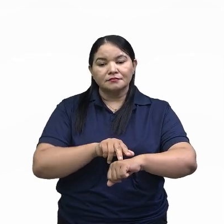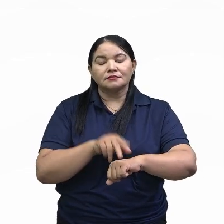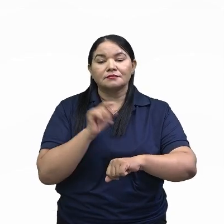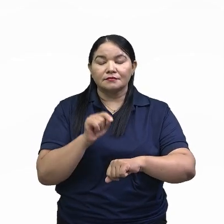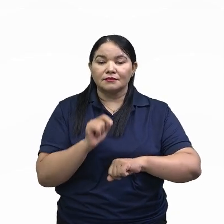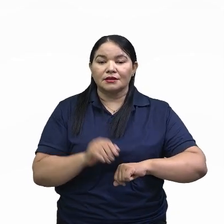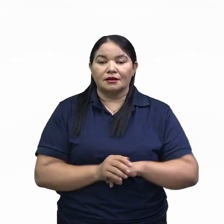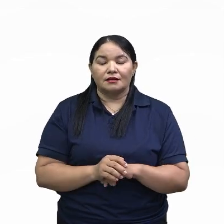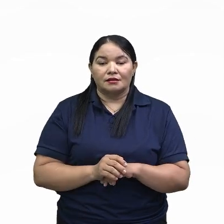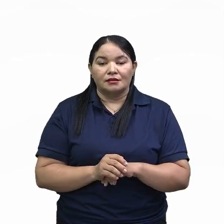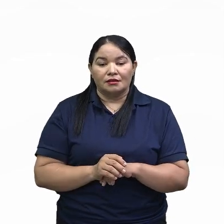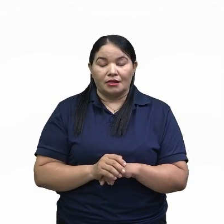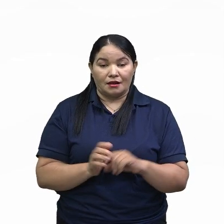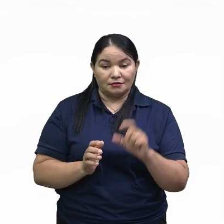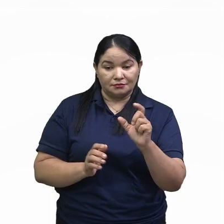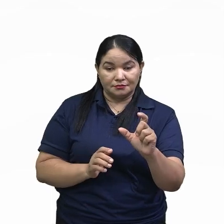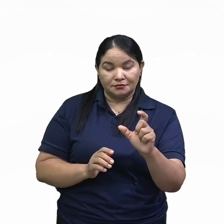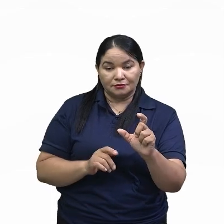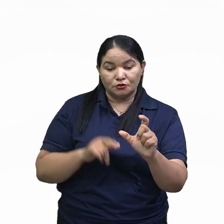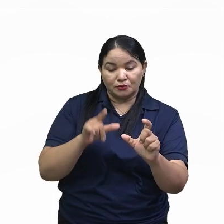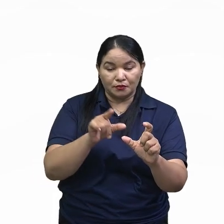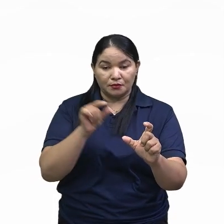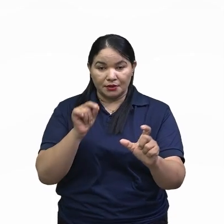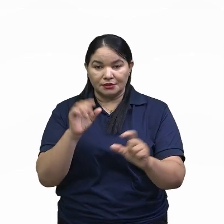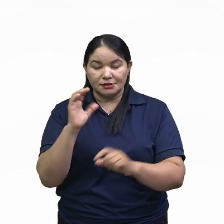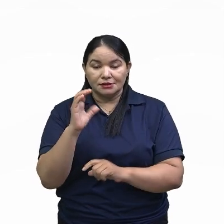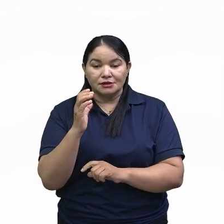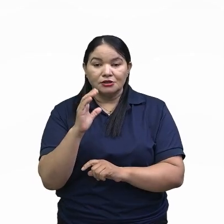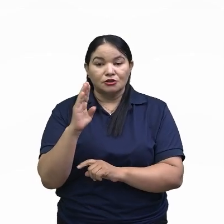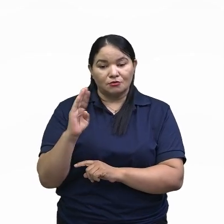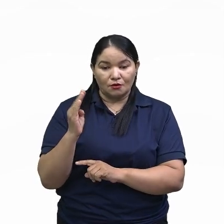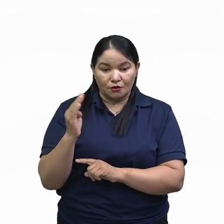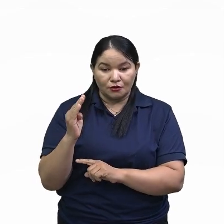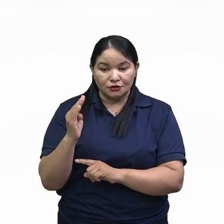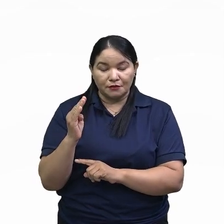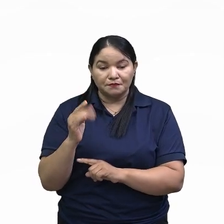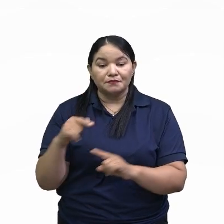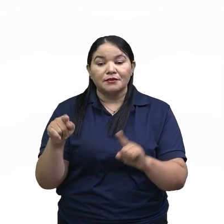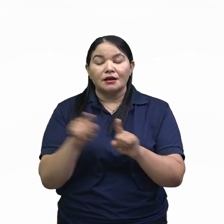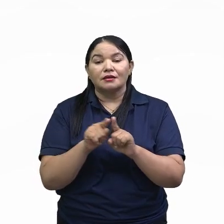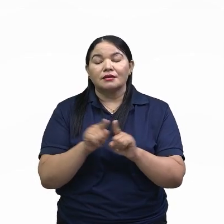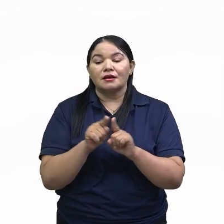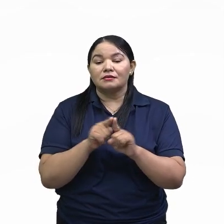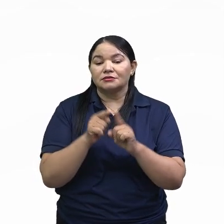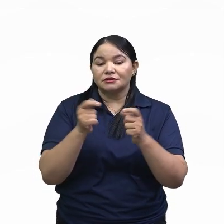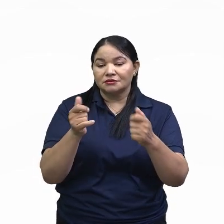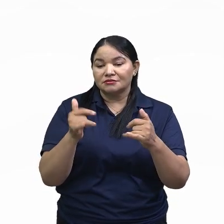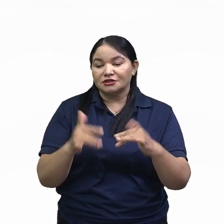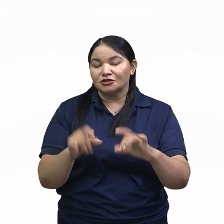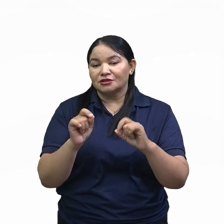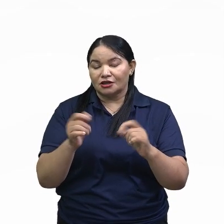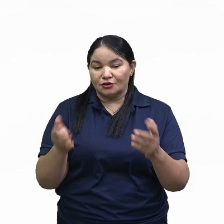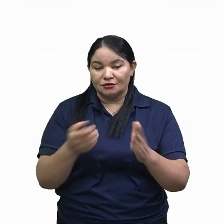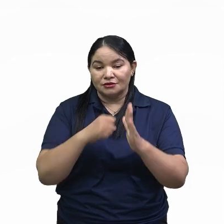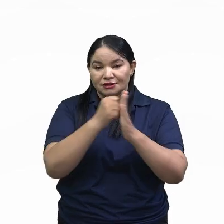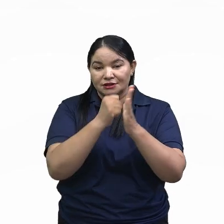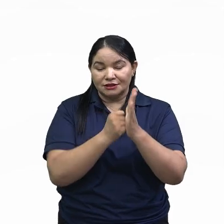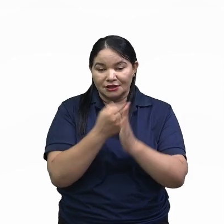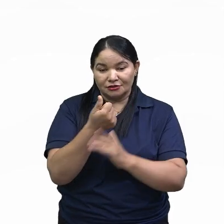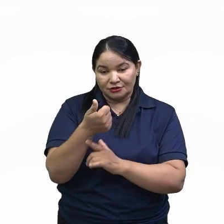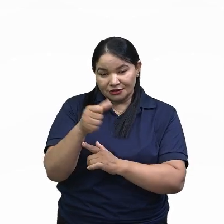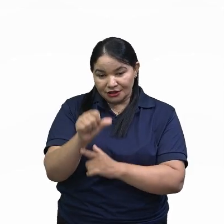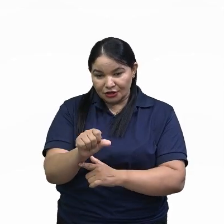é retirado das ciências biológicas e ele vai ser, sobretudo no século